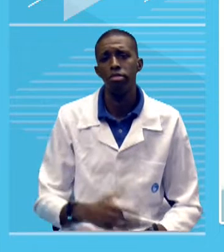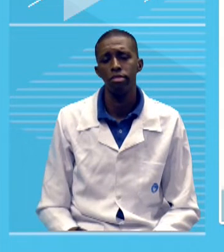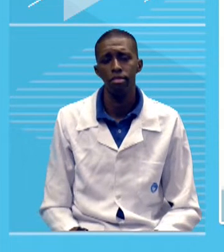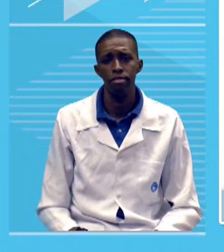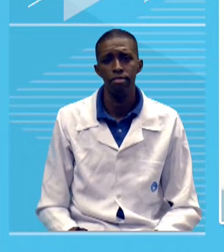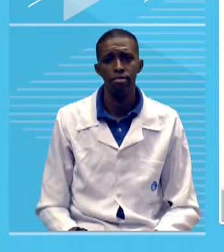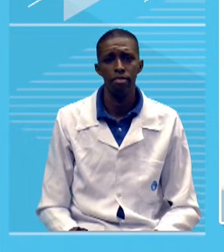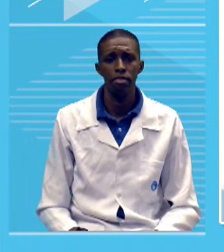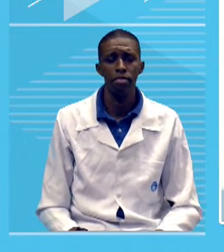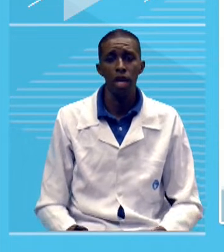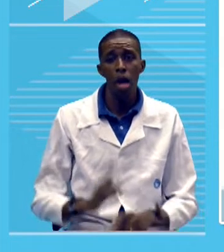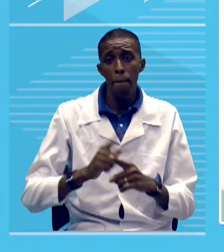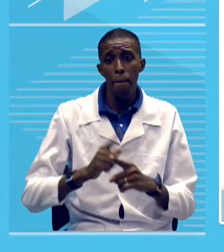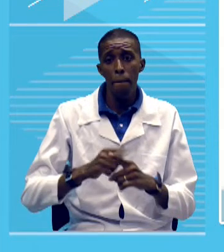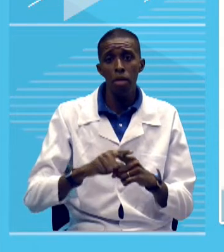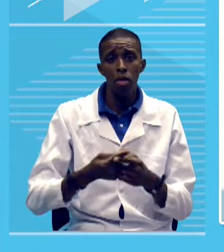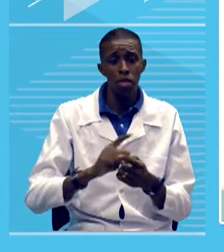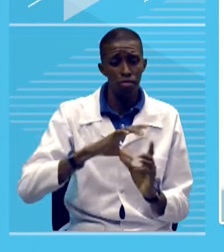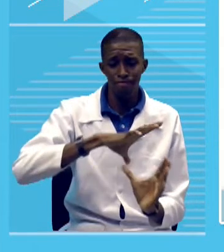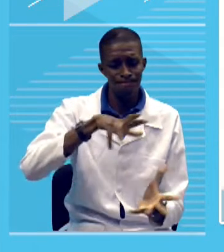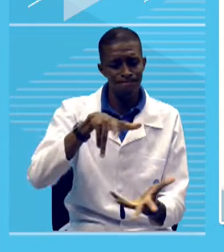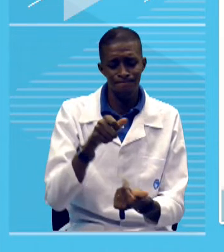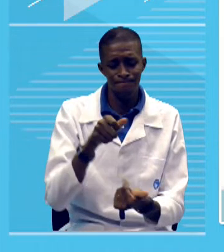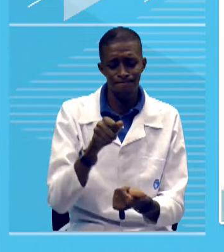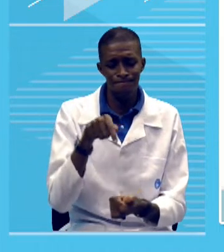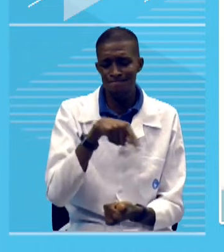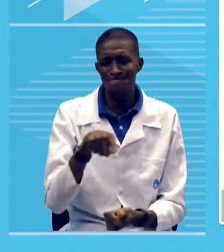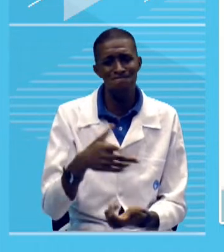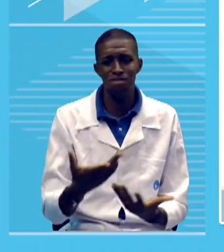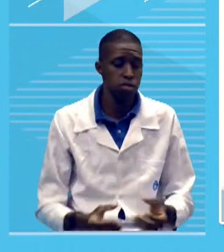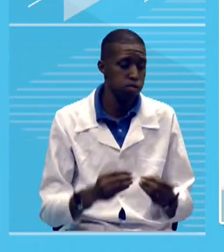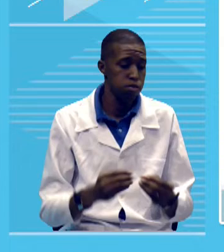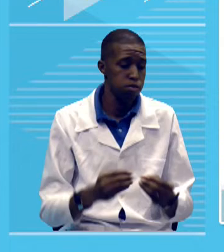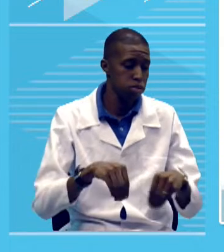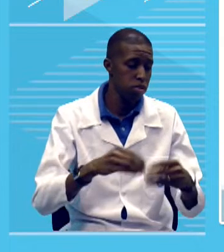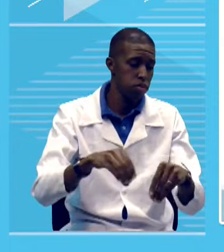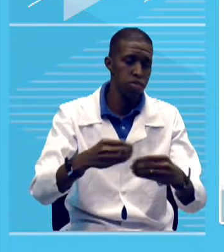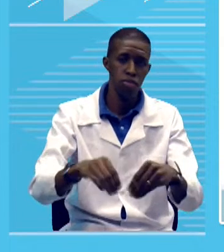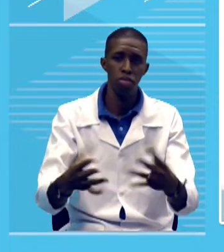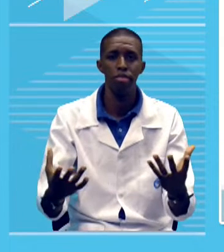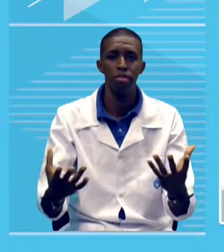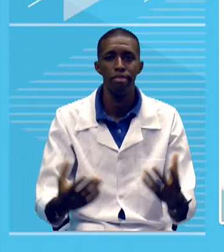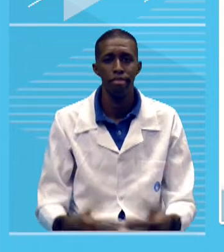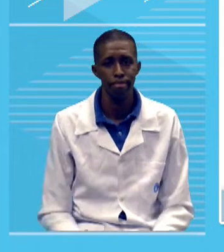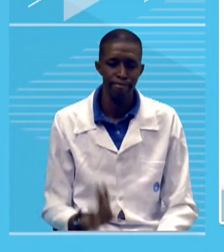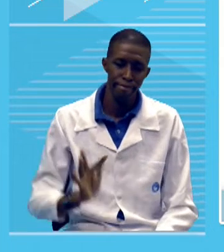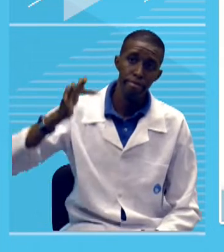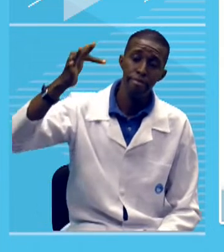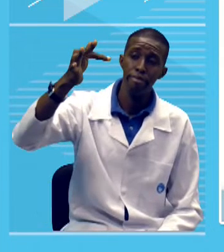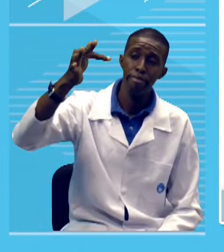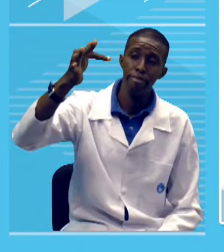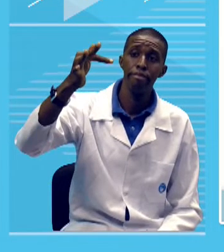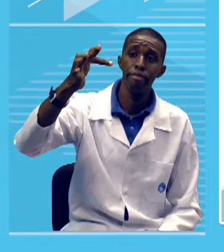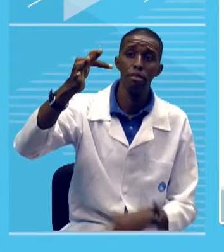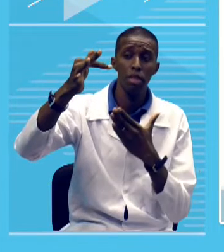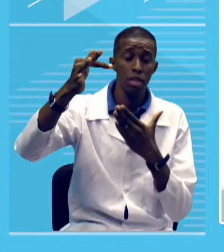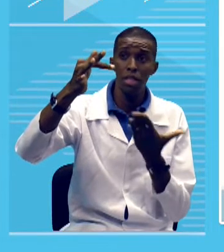vai ter um futuro esperado ele diz o seguinte ó win2008